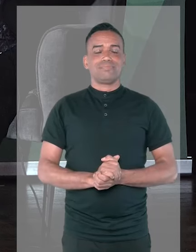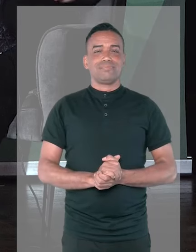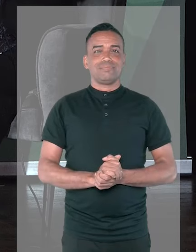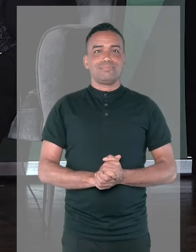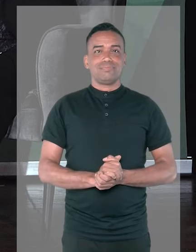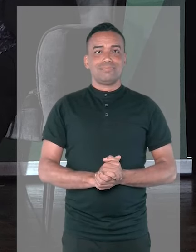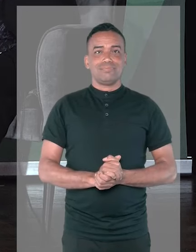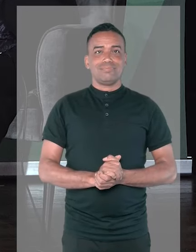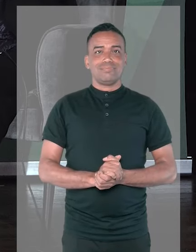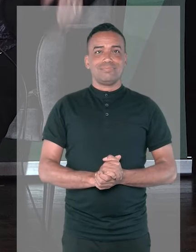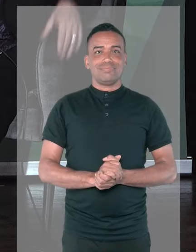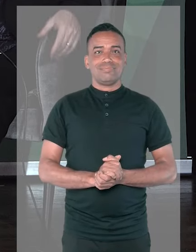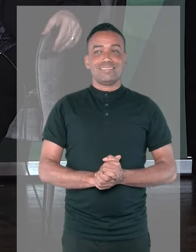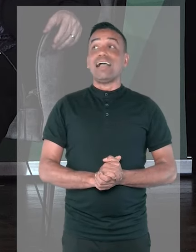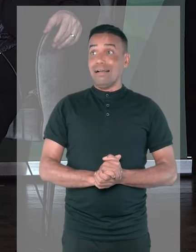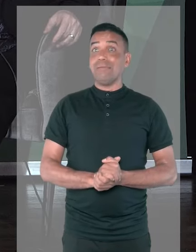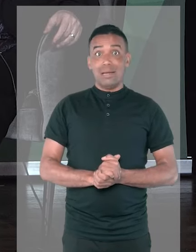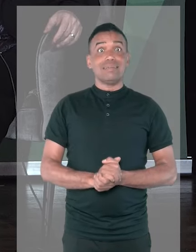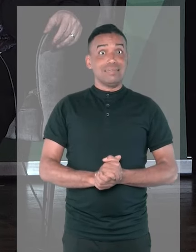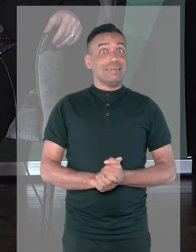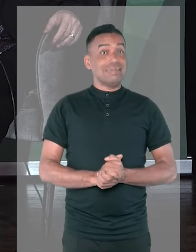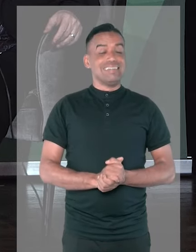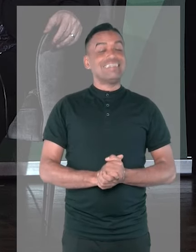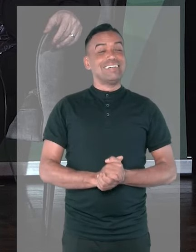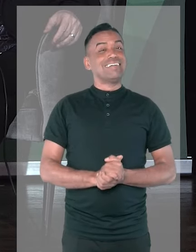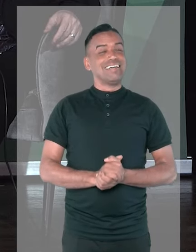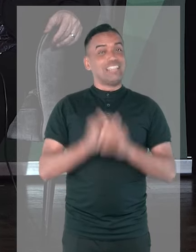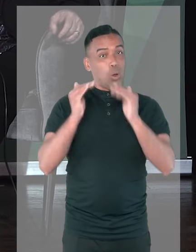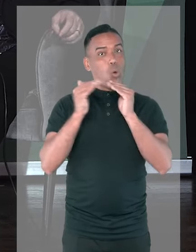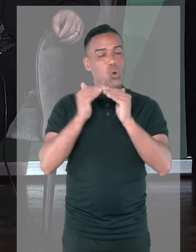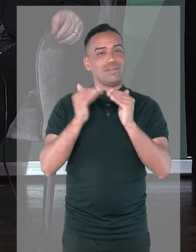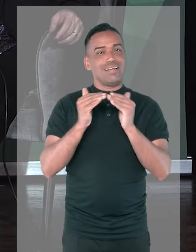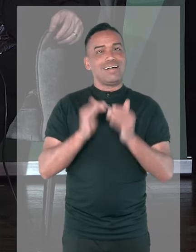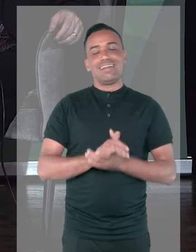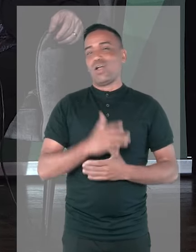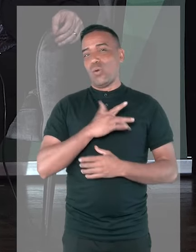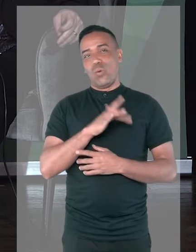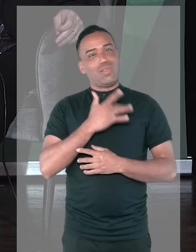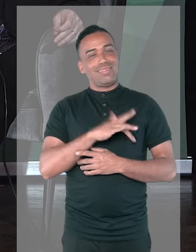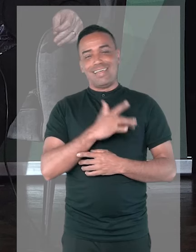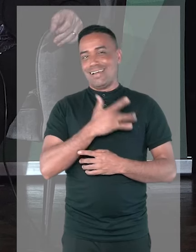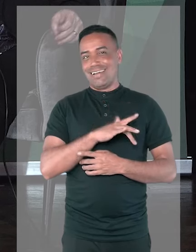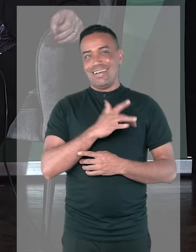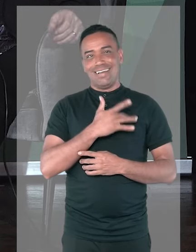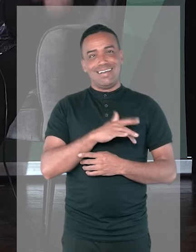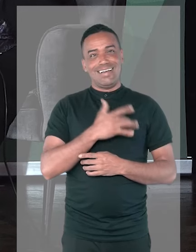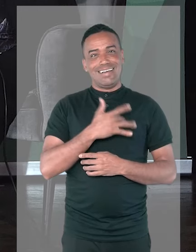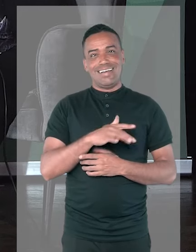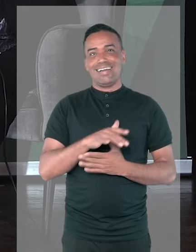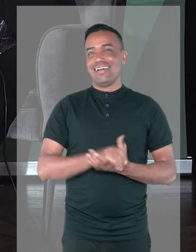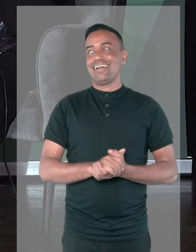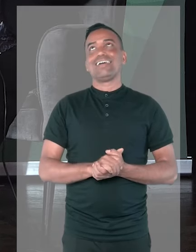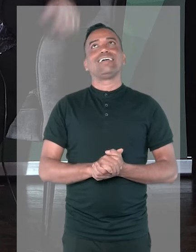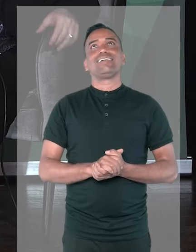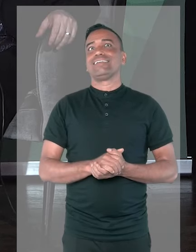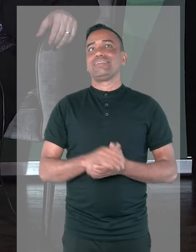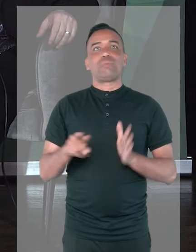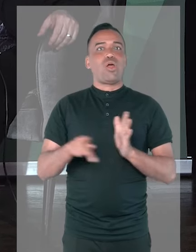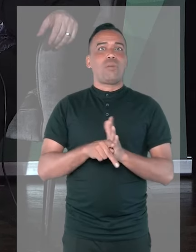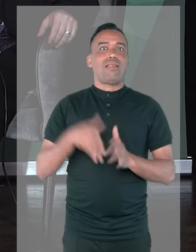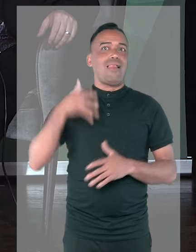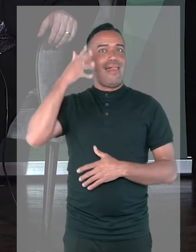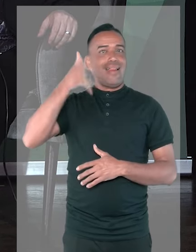Ué. Ela está ali balançando a cabeça tem horas. Coitado, Abel ouve as minhas